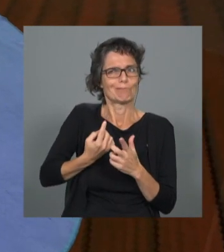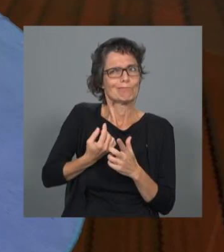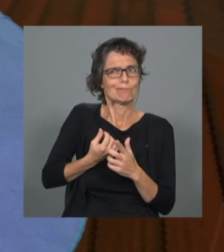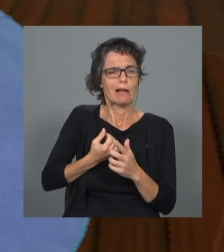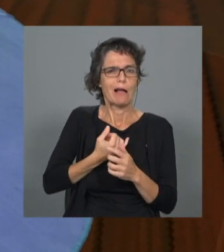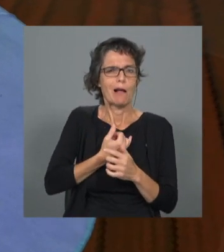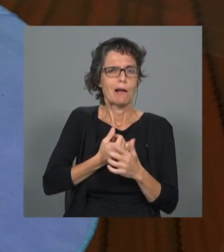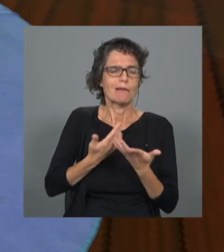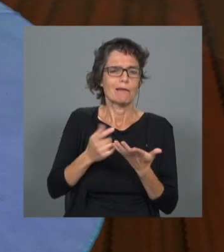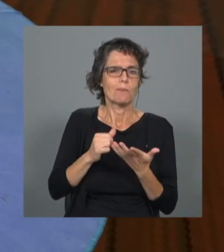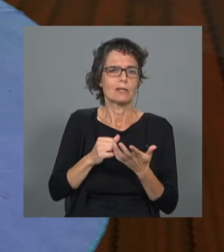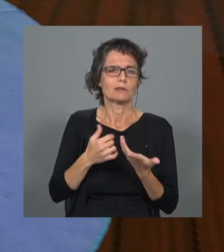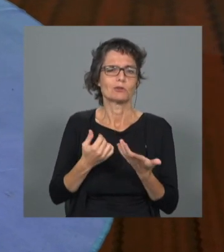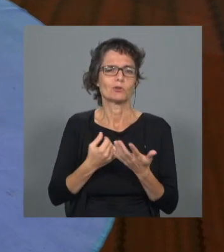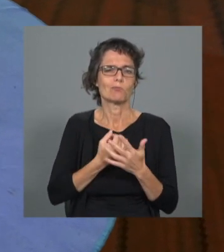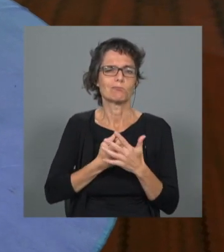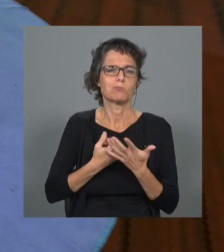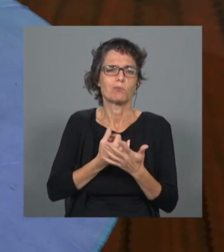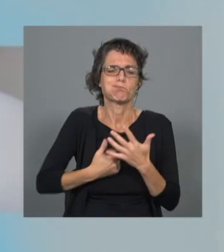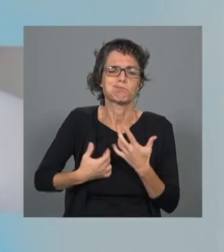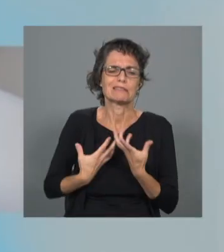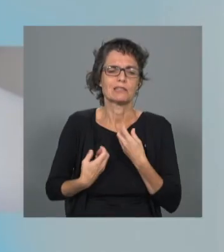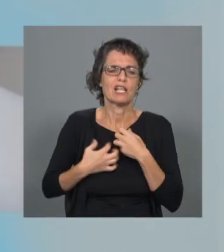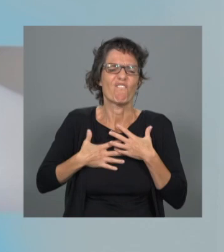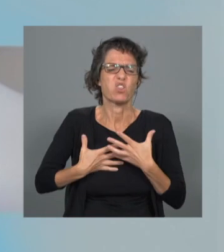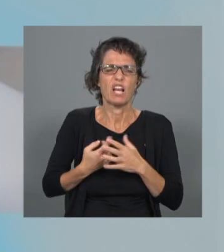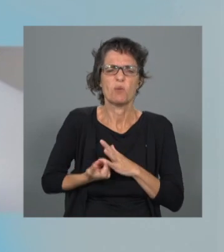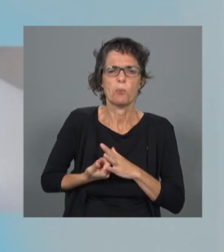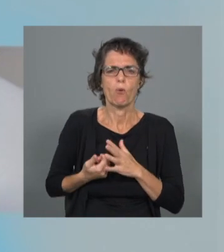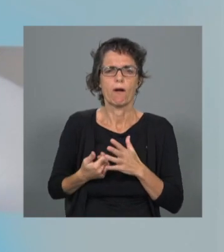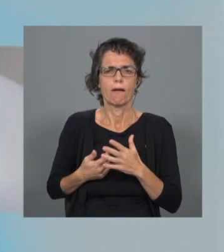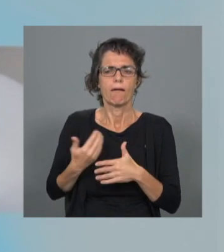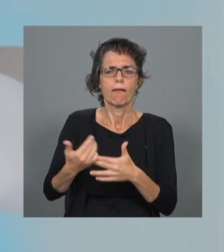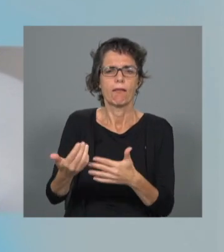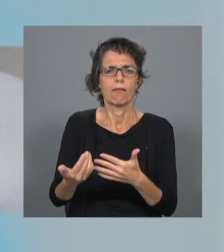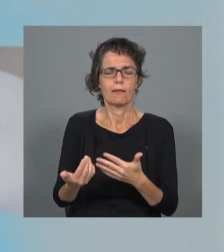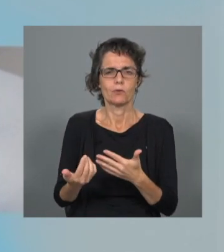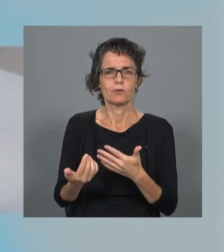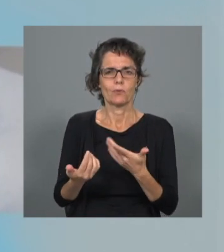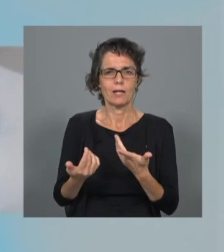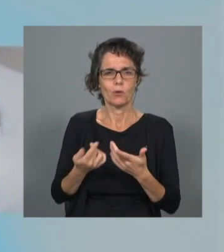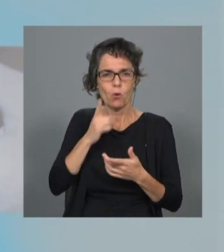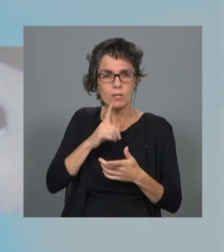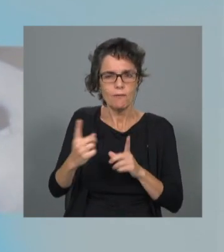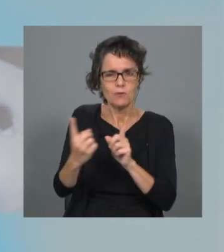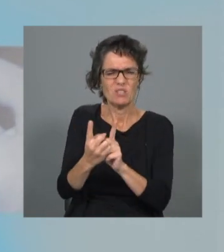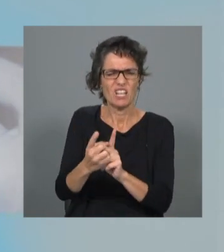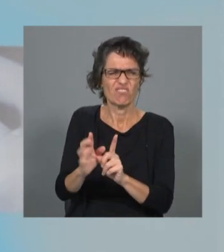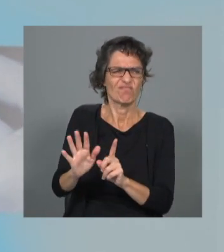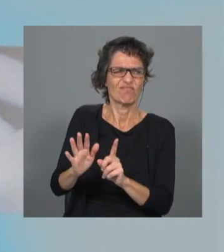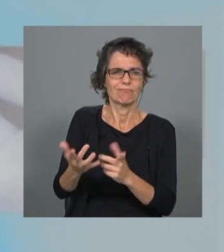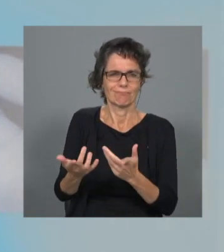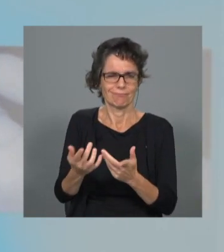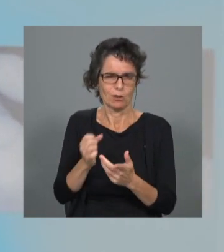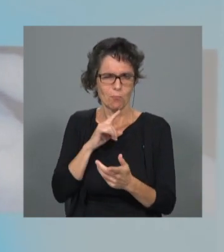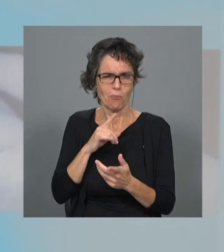assim, em que as pessoas... Agora, a comunidade tem que trabalhar contra isso para se voltar a tornar mais dinâmica